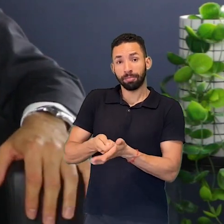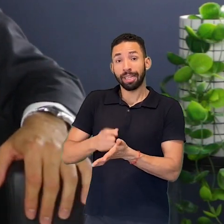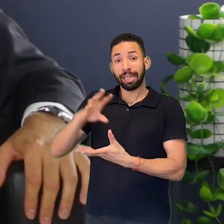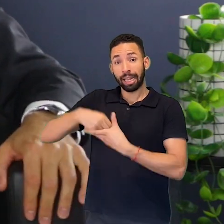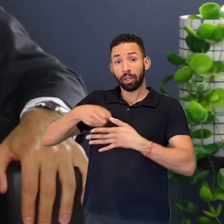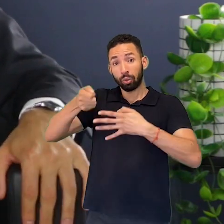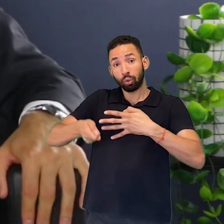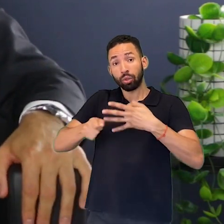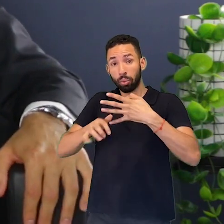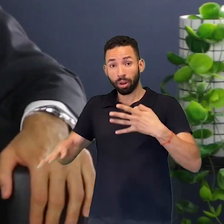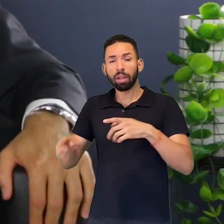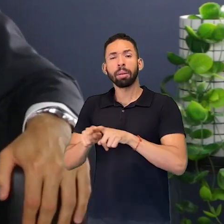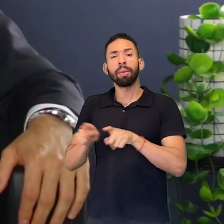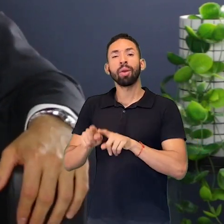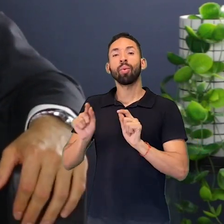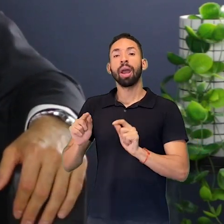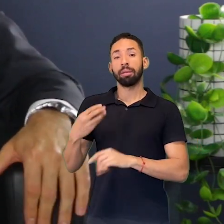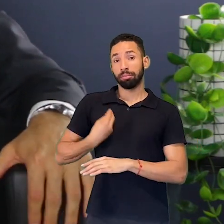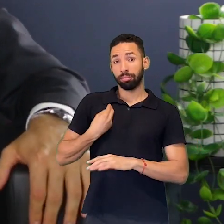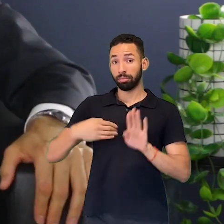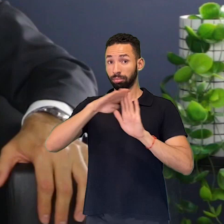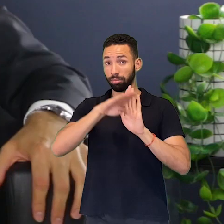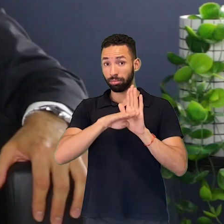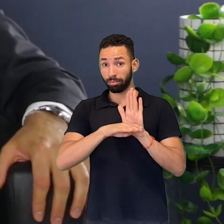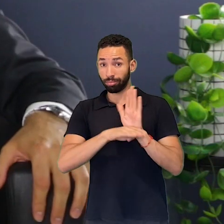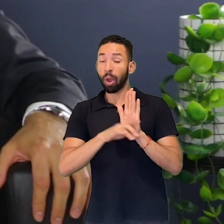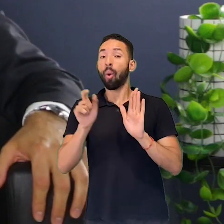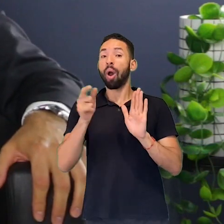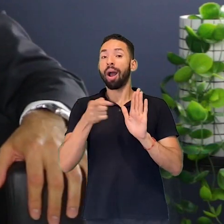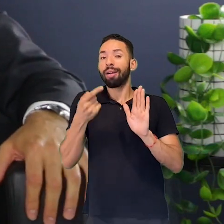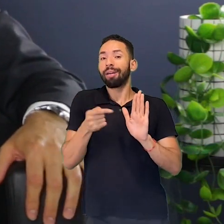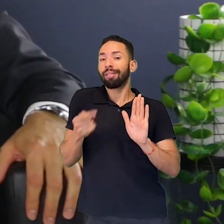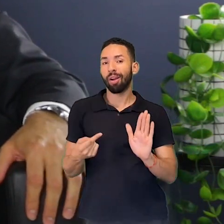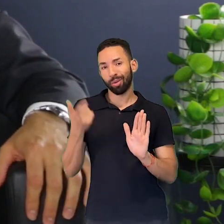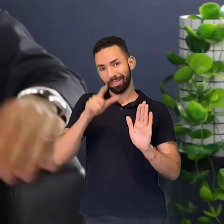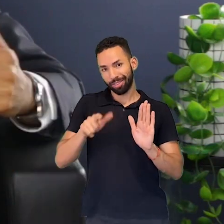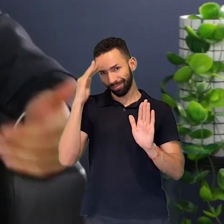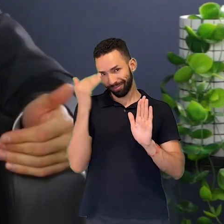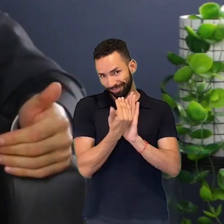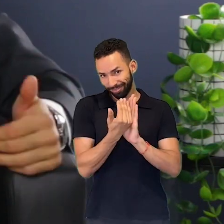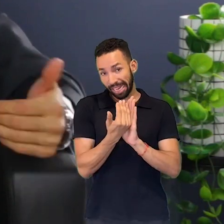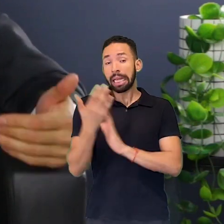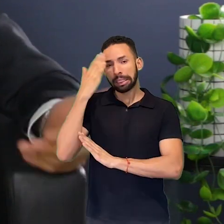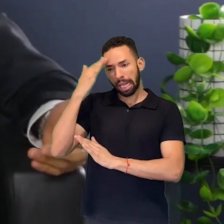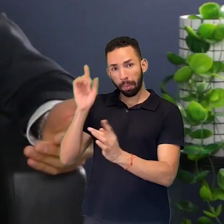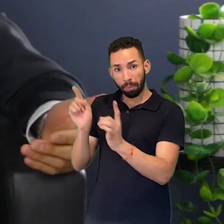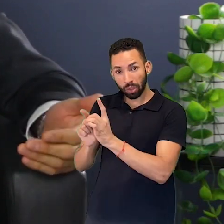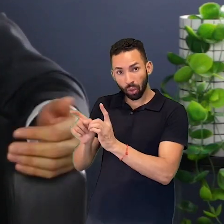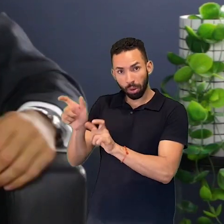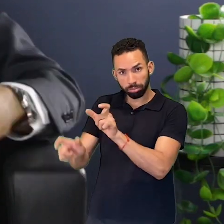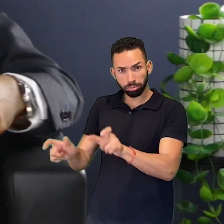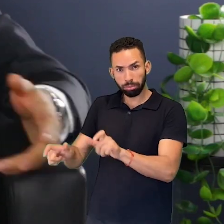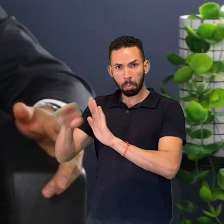segundo a nossa jurisprudência, segundo nossos tribunais superiores, a presença de alguns requisitos. Claro que o assistido ele não vai